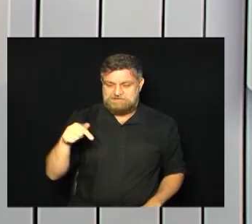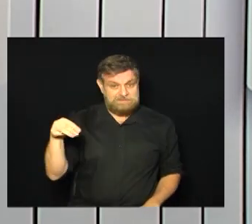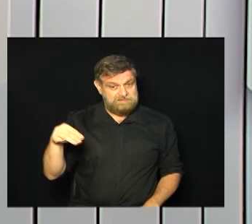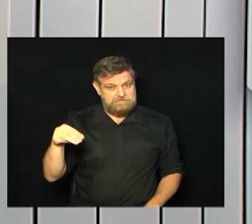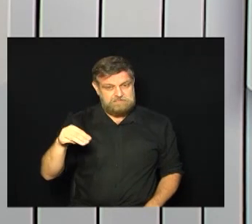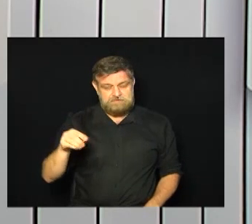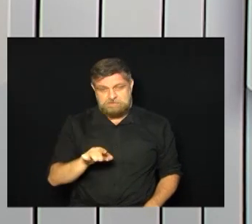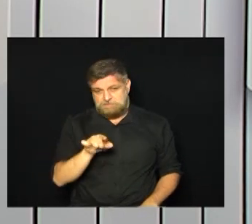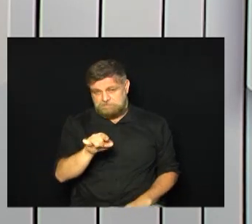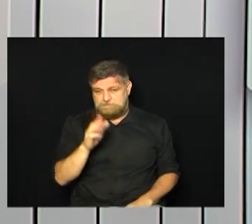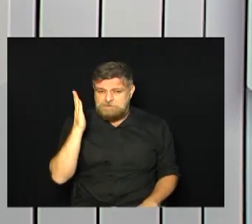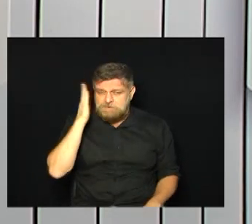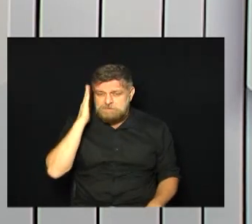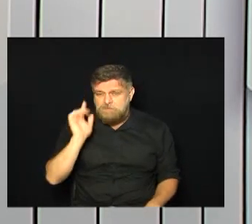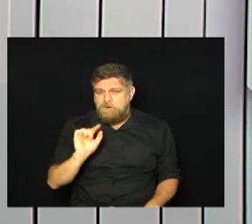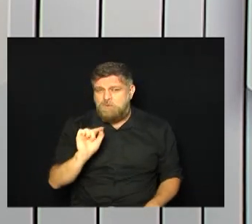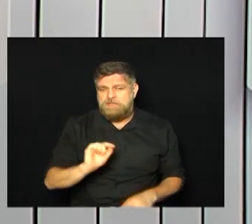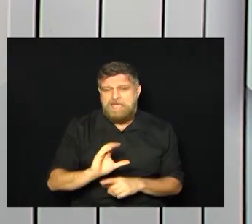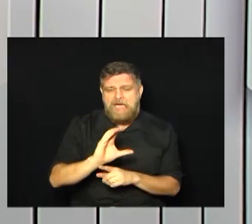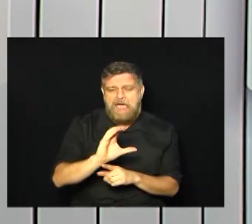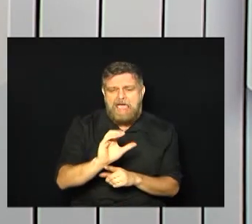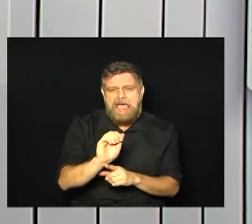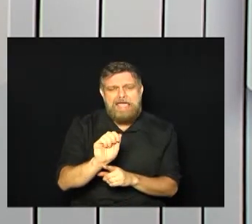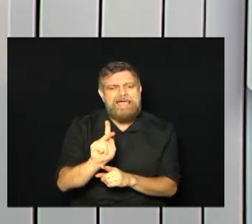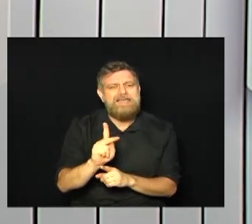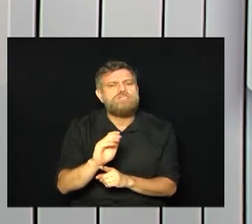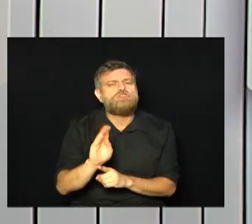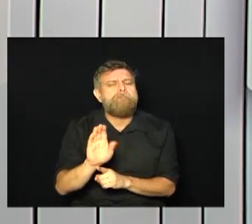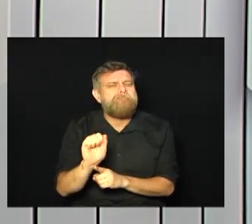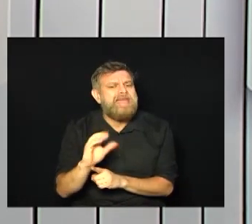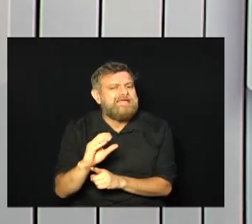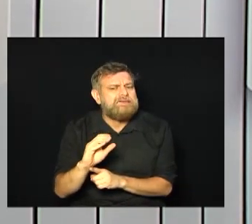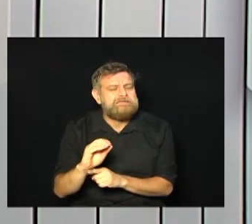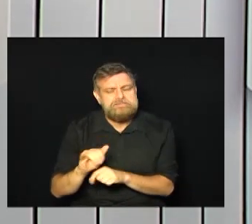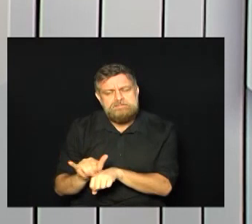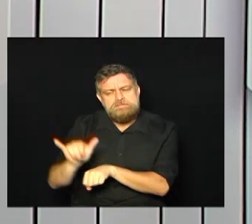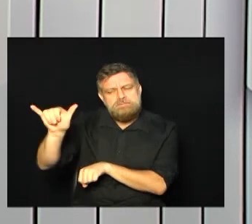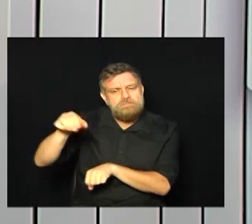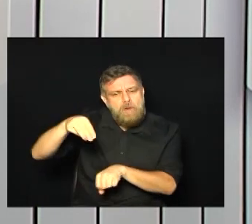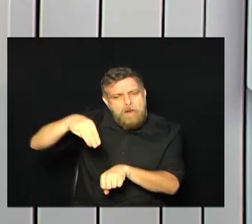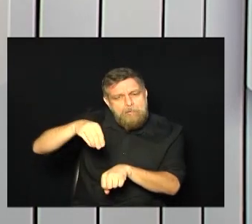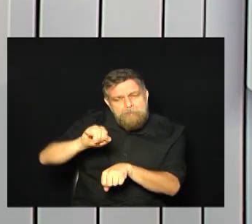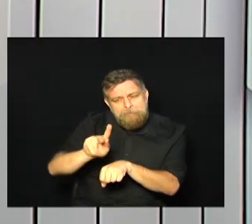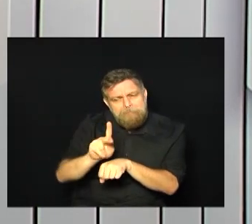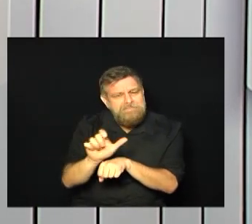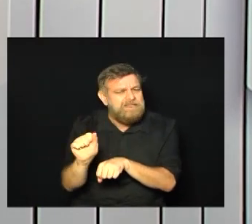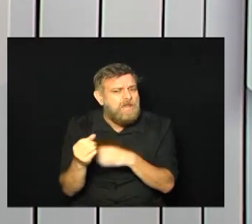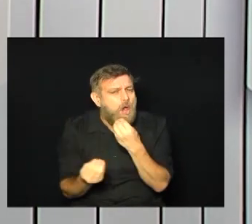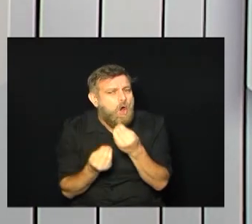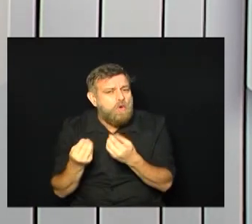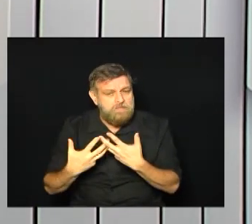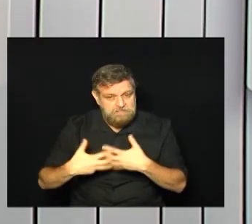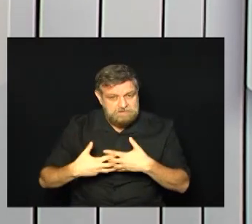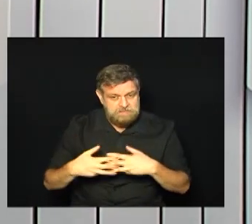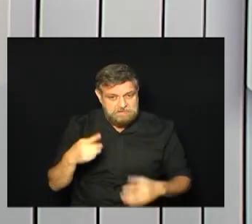11h27. E você sabe o que é cashback e milhas? Até onde são interessantes e como funcionam? Então